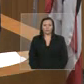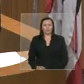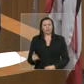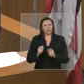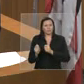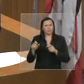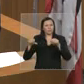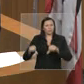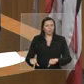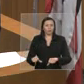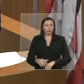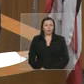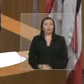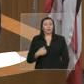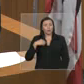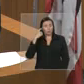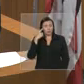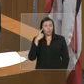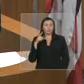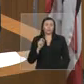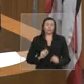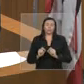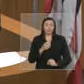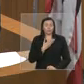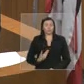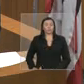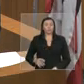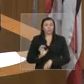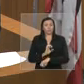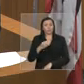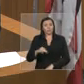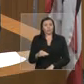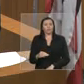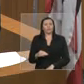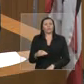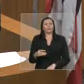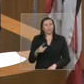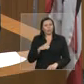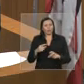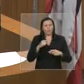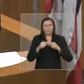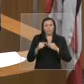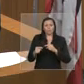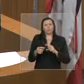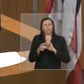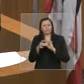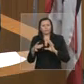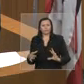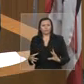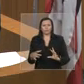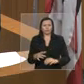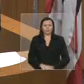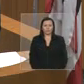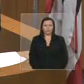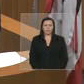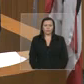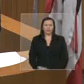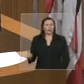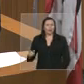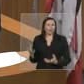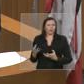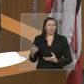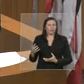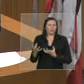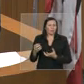quem vencer, desde que através do voto livre das pessoas. Useiro e vezeiro em programas e ações com o objetivo